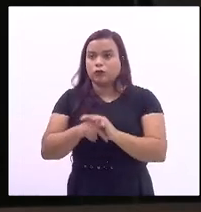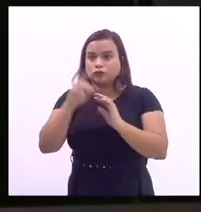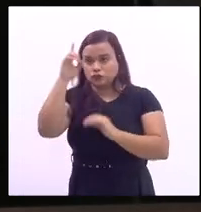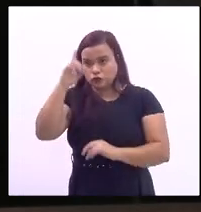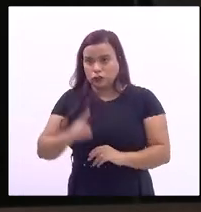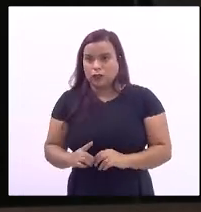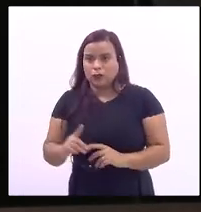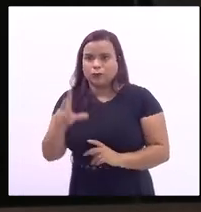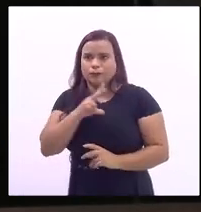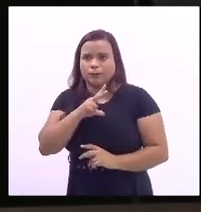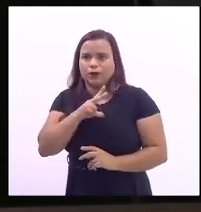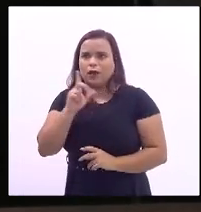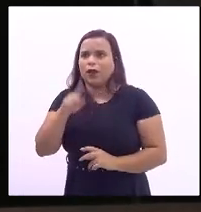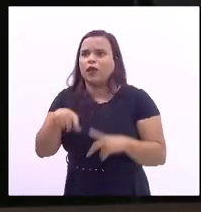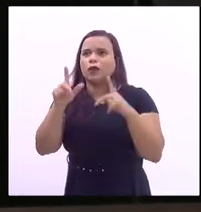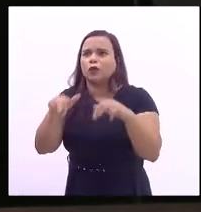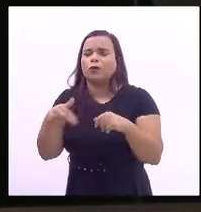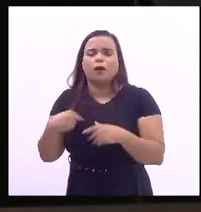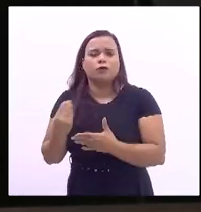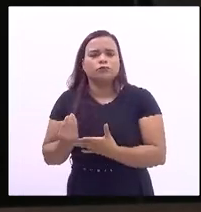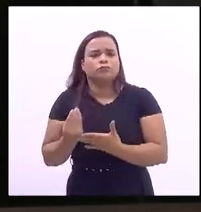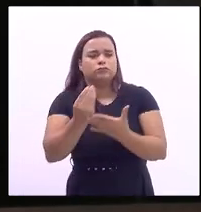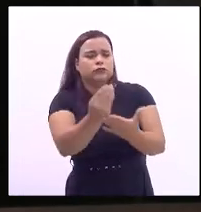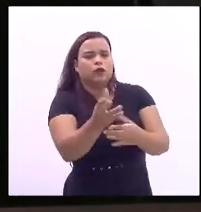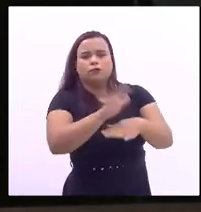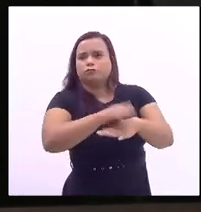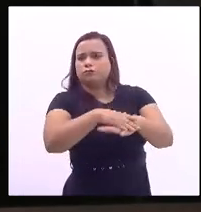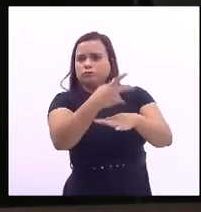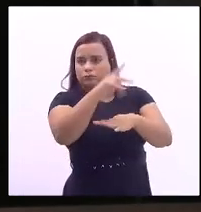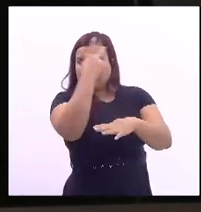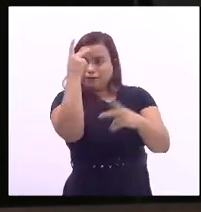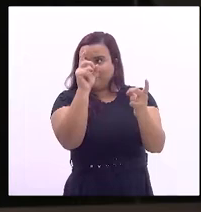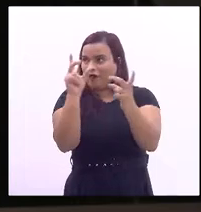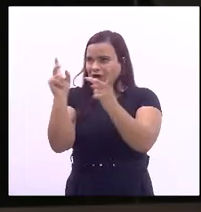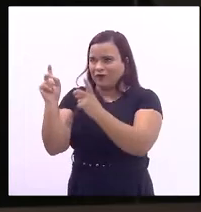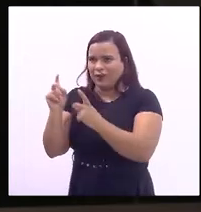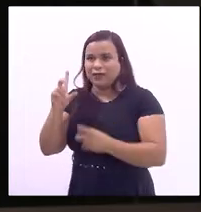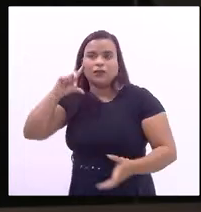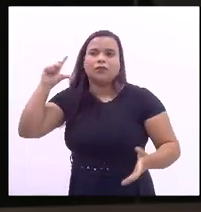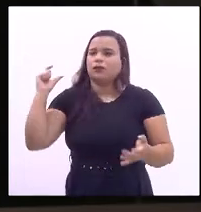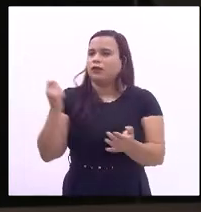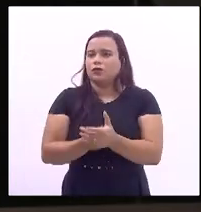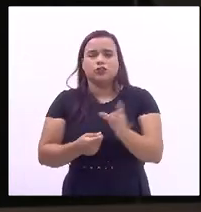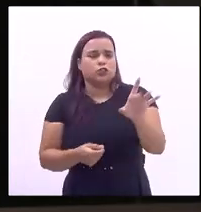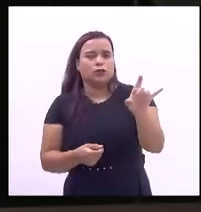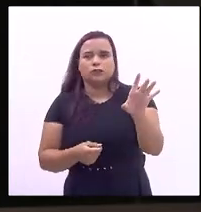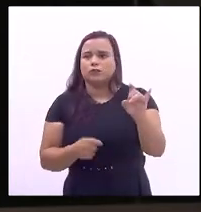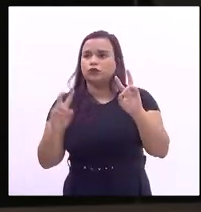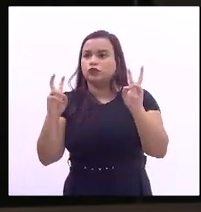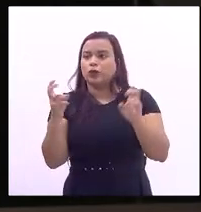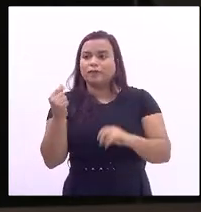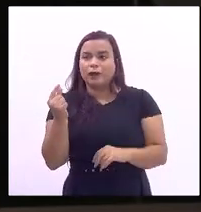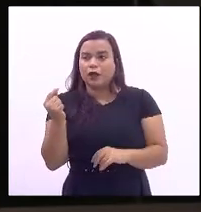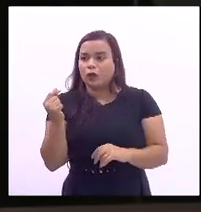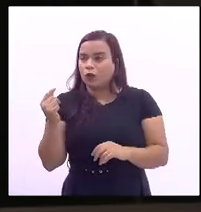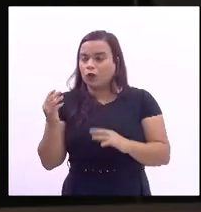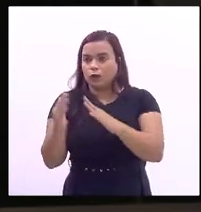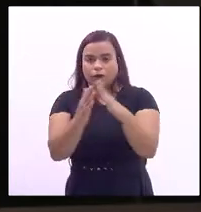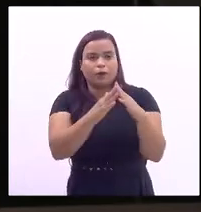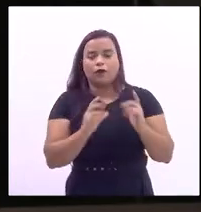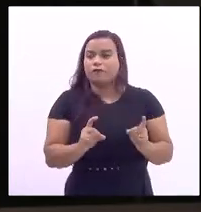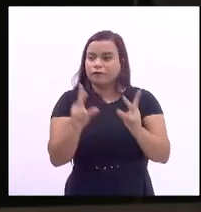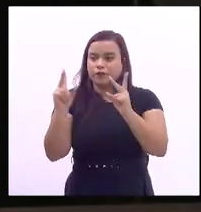permitir que um corretor decida solitariamente sobre o valor desse desse móvel no